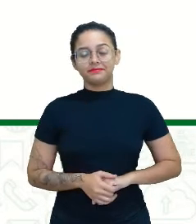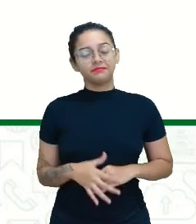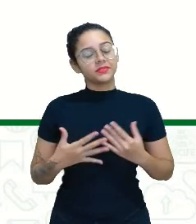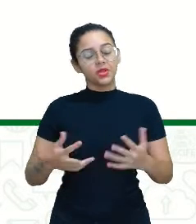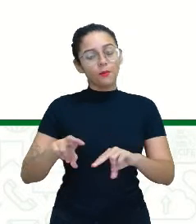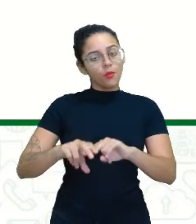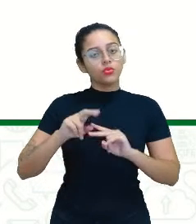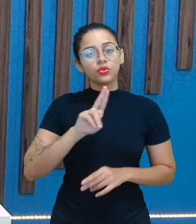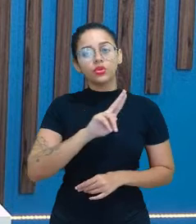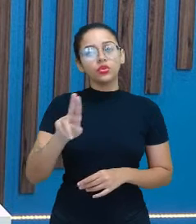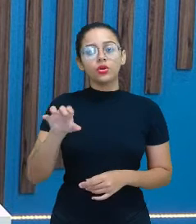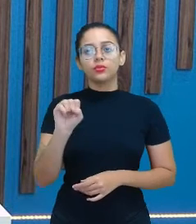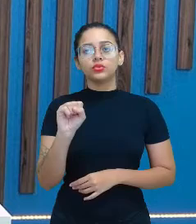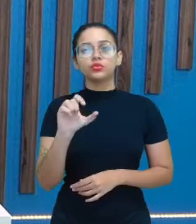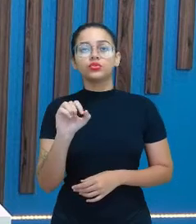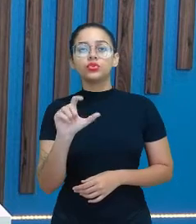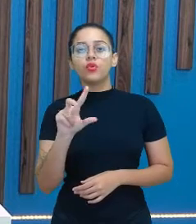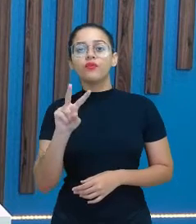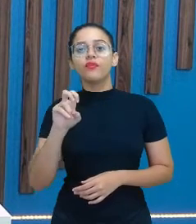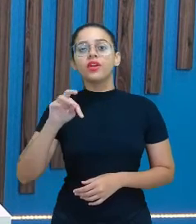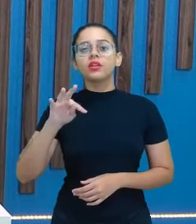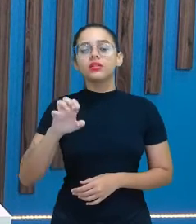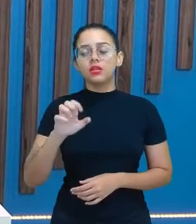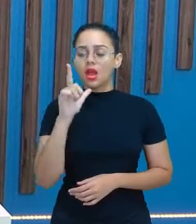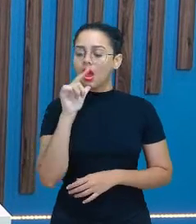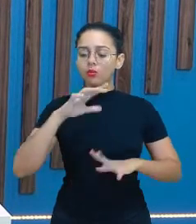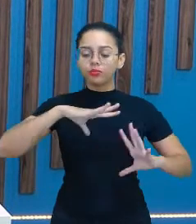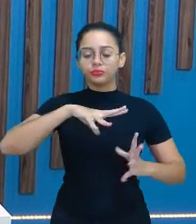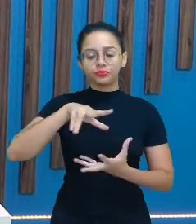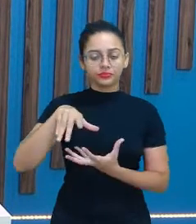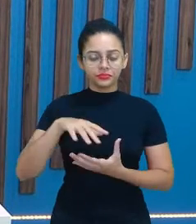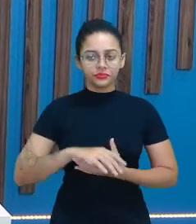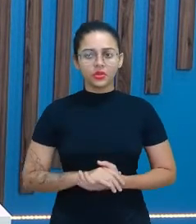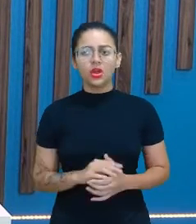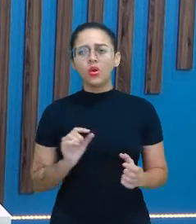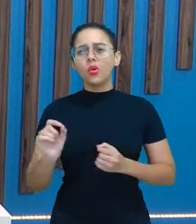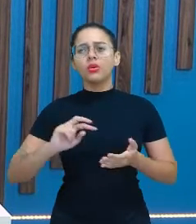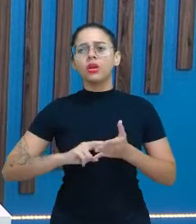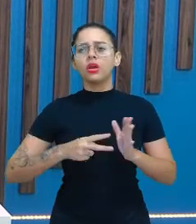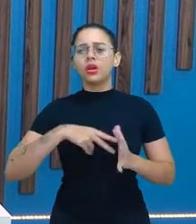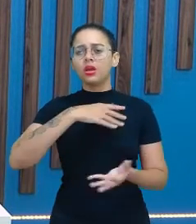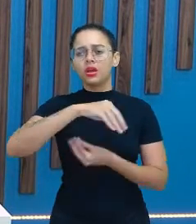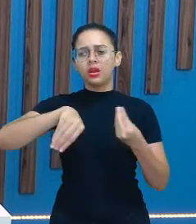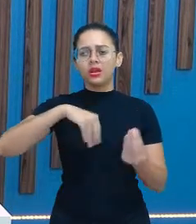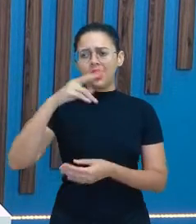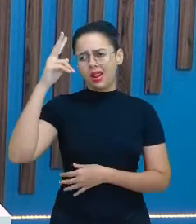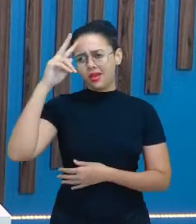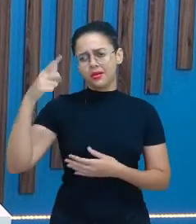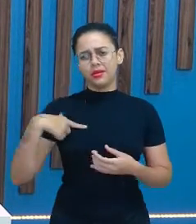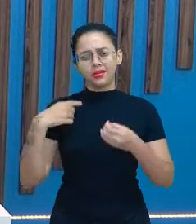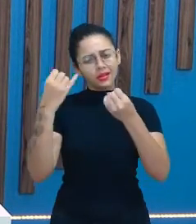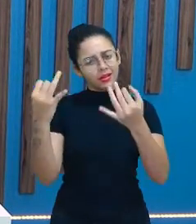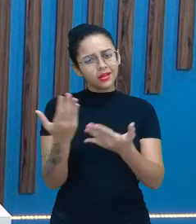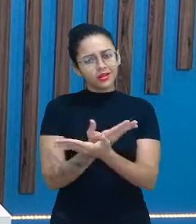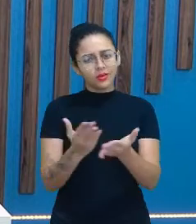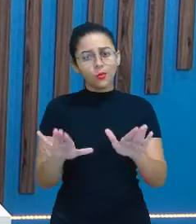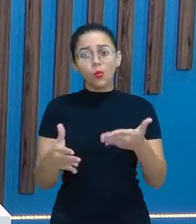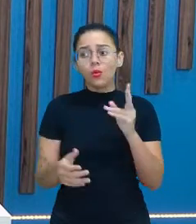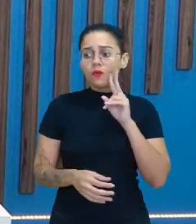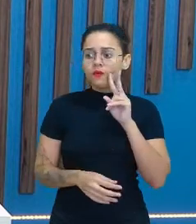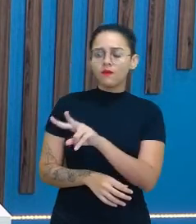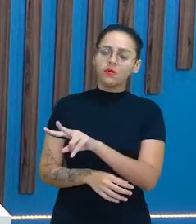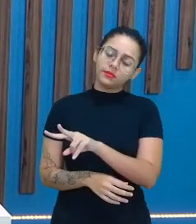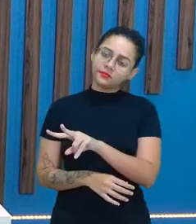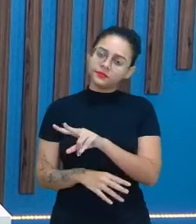então por isso que ela é chamada de solvente Universal Então vamos lá o que é mistura lembra que eu falei para vocês quando a gente vê